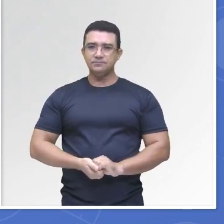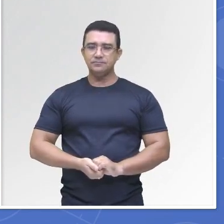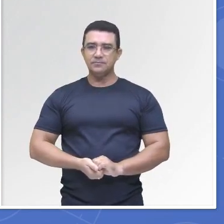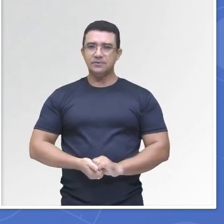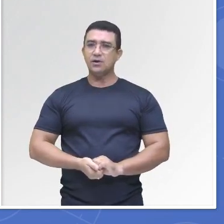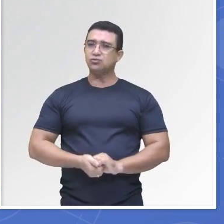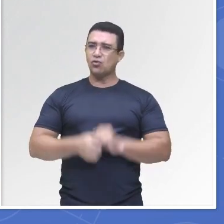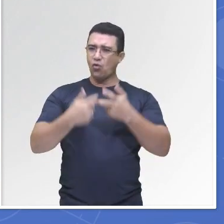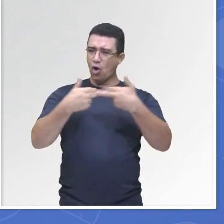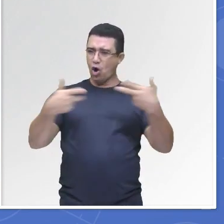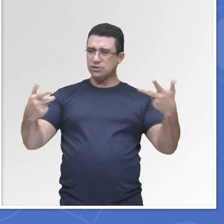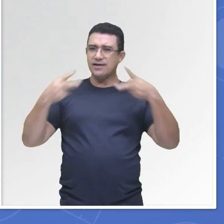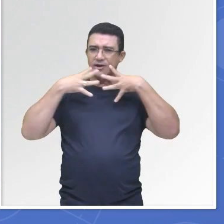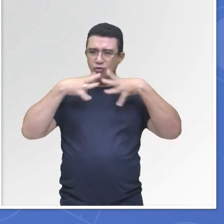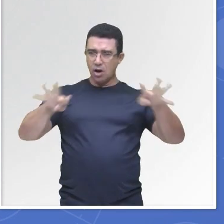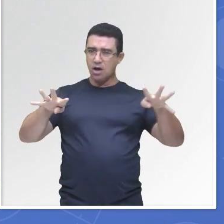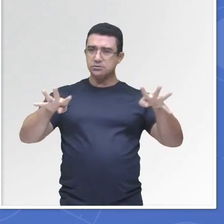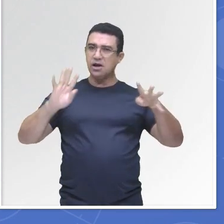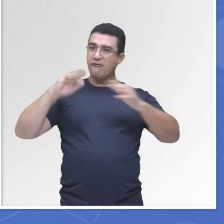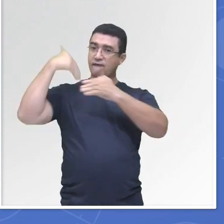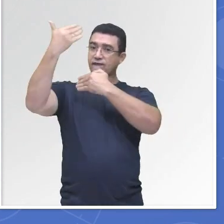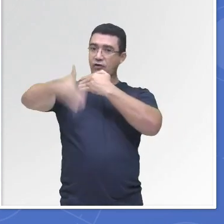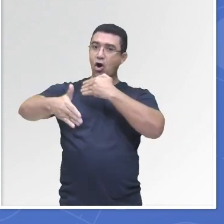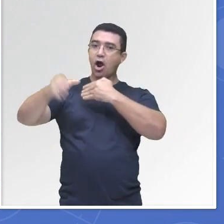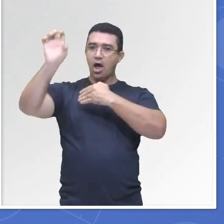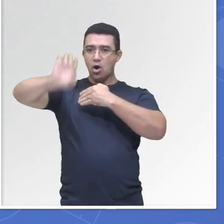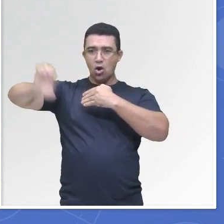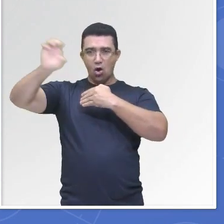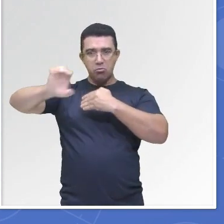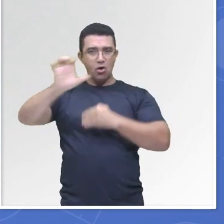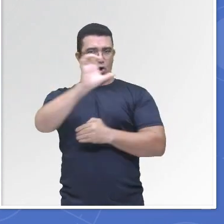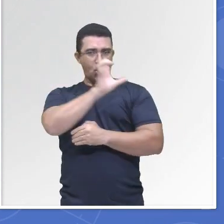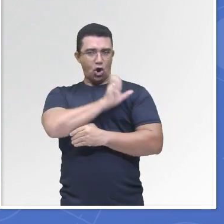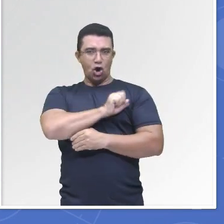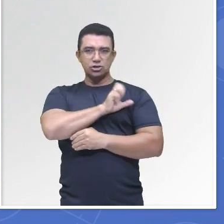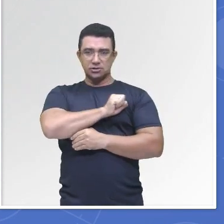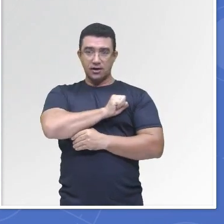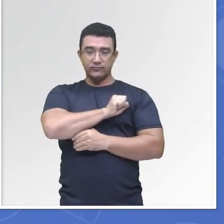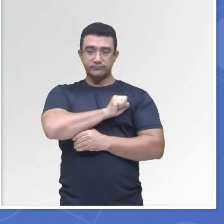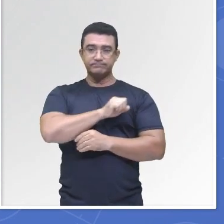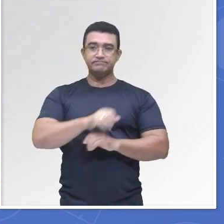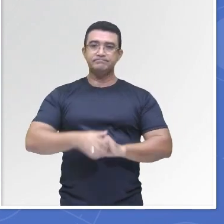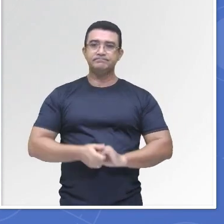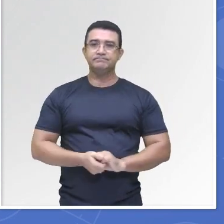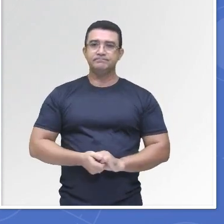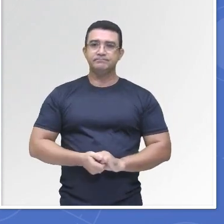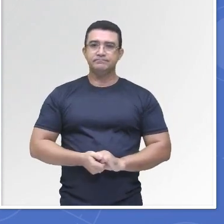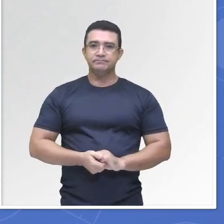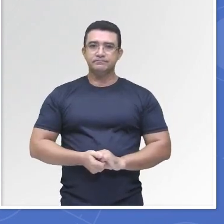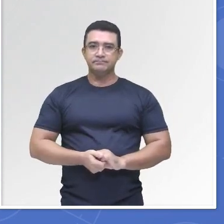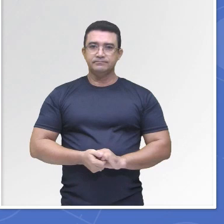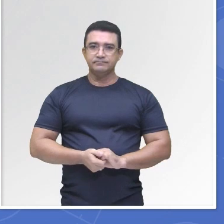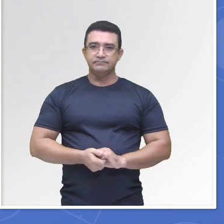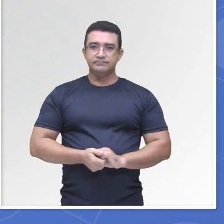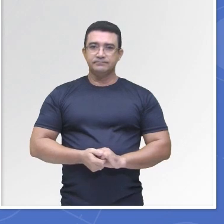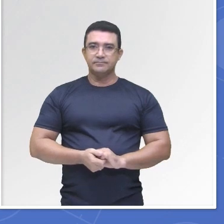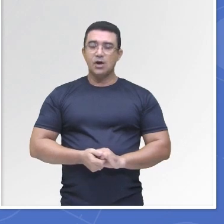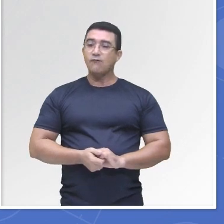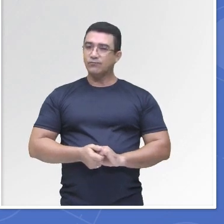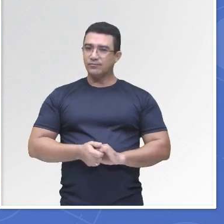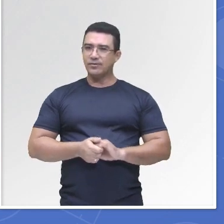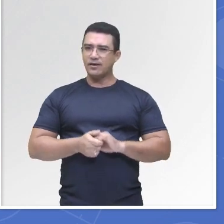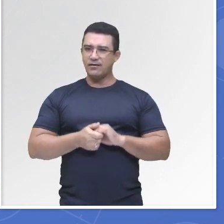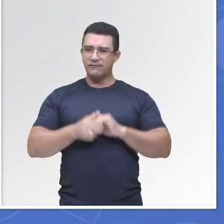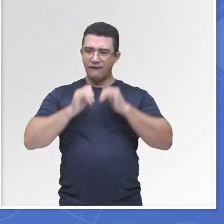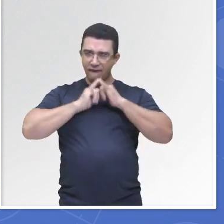ser bastante apreciadas lá na Europa, né? Gente, olha aqui para mim. Tenho que abrir um parênteses, eu tenho que falar sobre